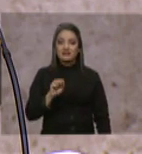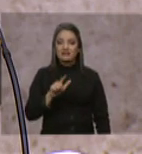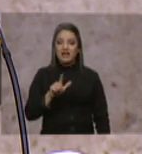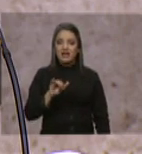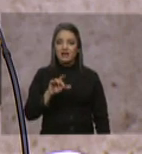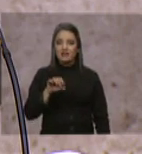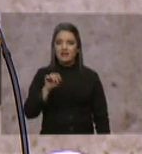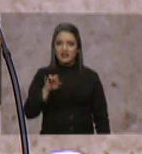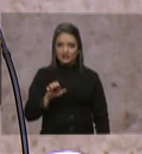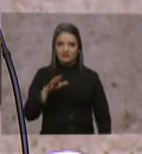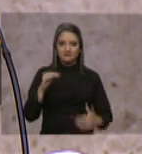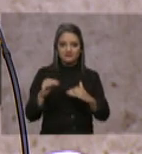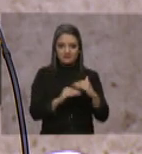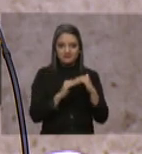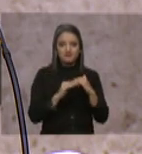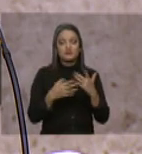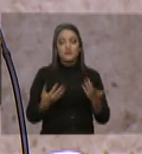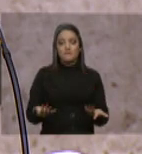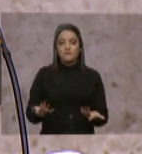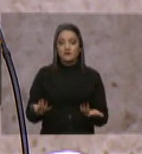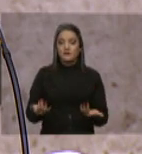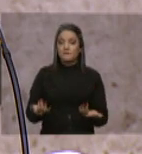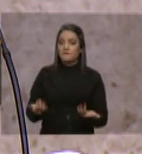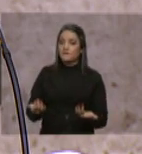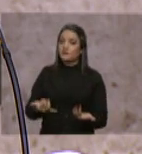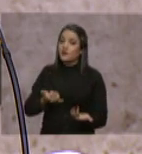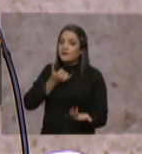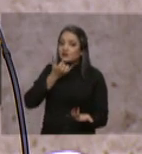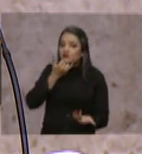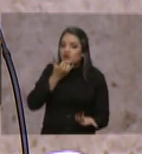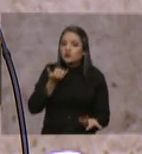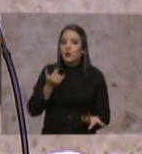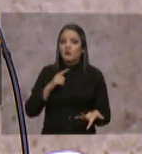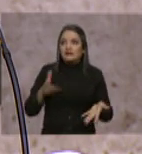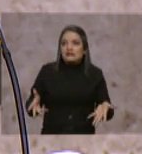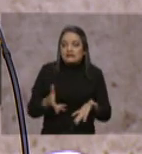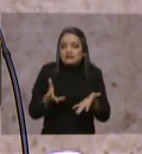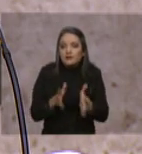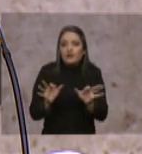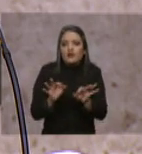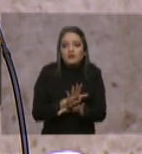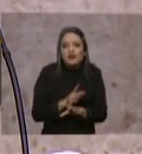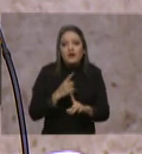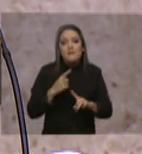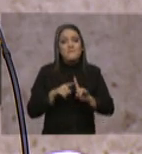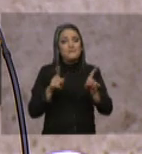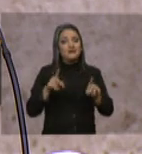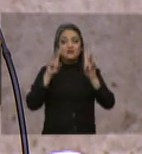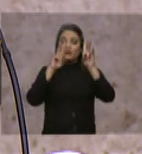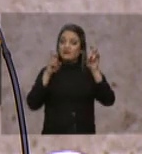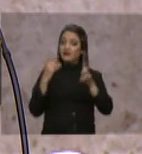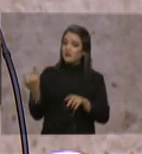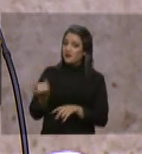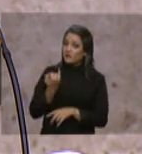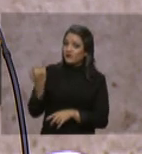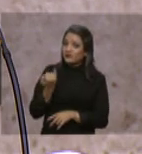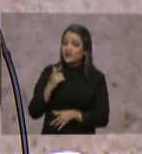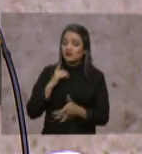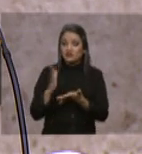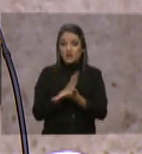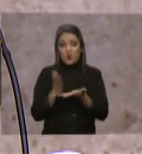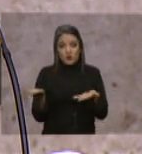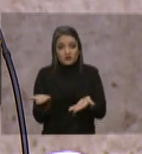ter de certa maneira provocado que o encerramento mas entendo que o tema é de muitíssimo relevância nós temos algumas